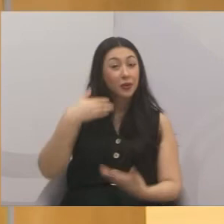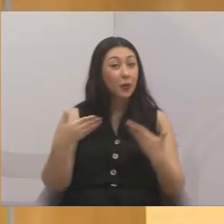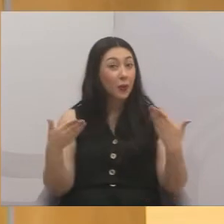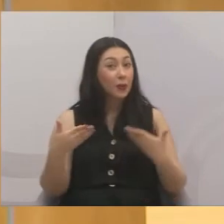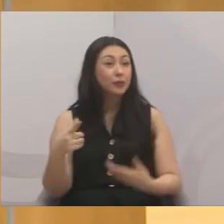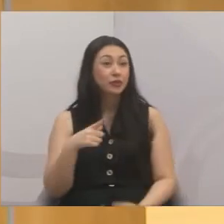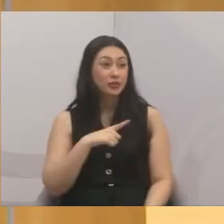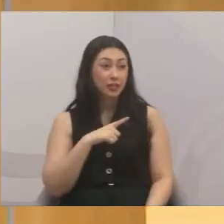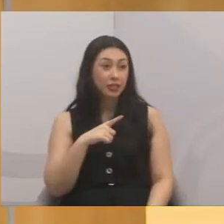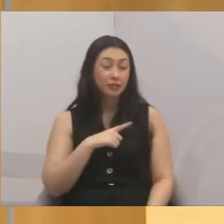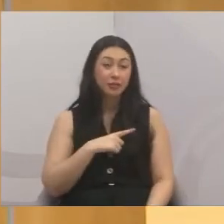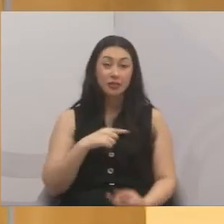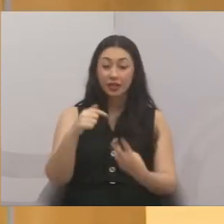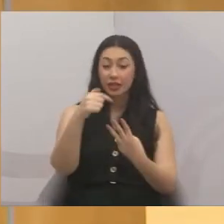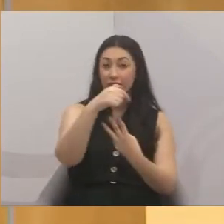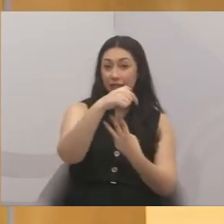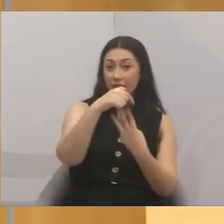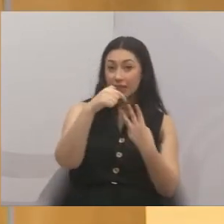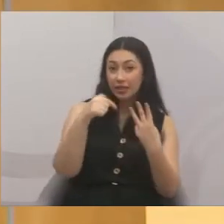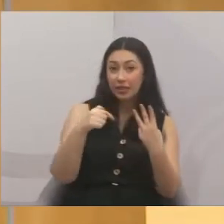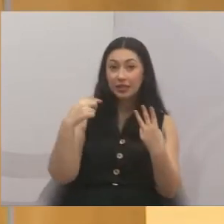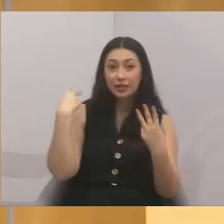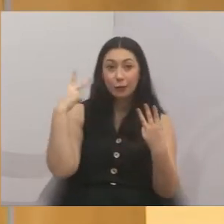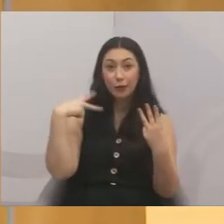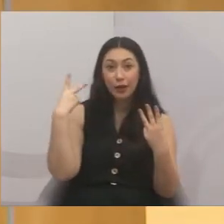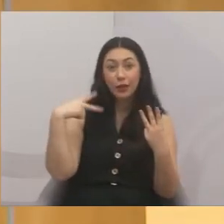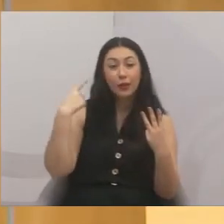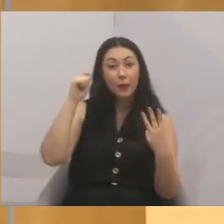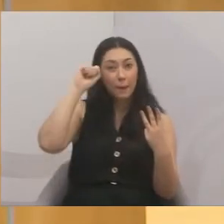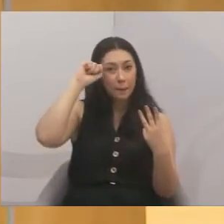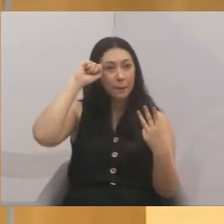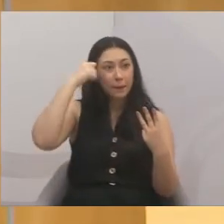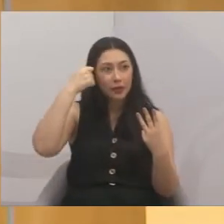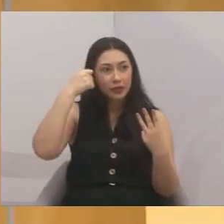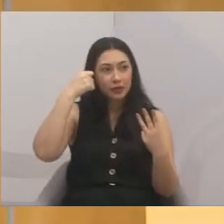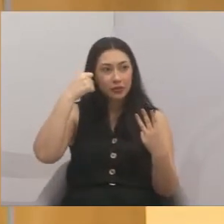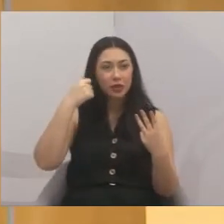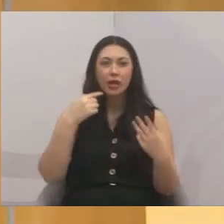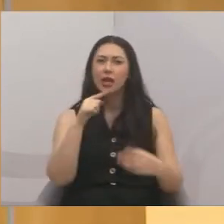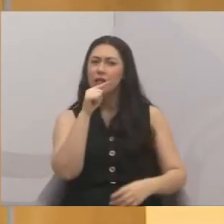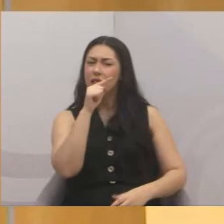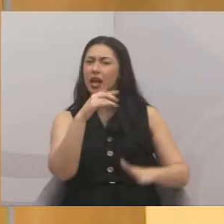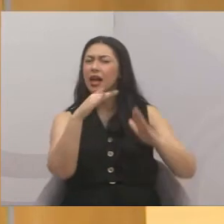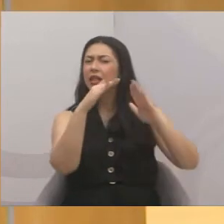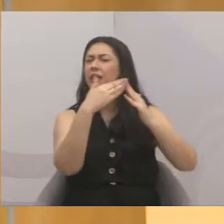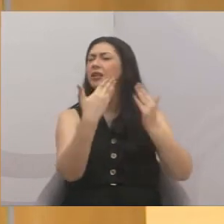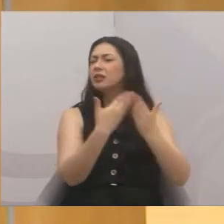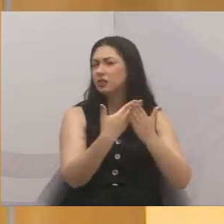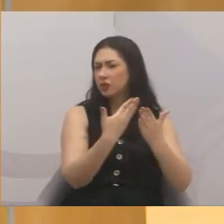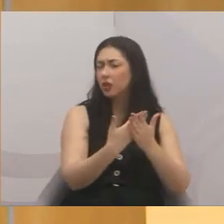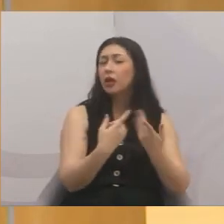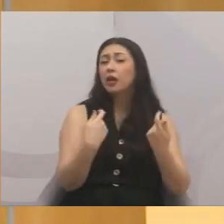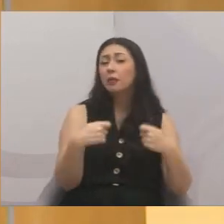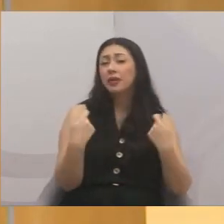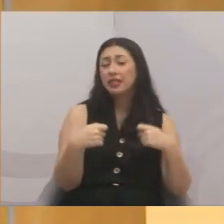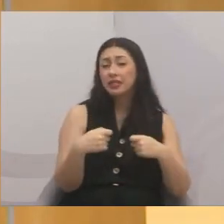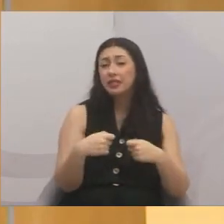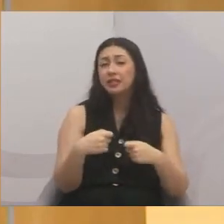aqui 3 vereadores negros. A gente precisa, lá na escola, sabe aquela criança,